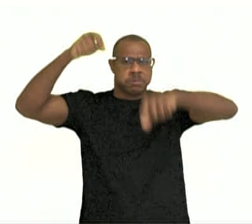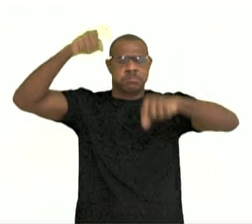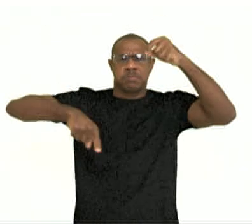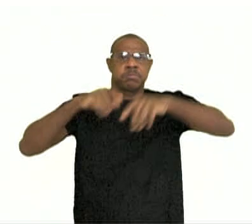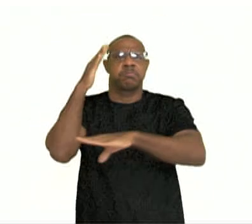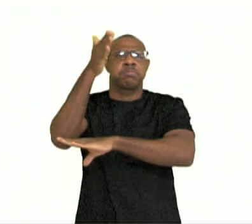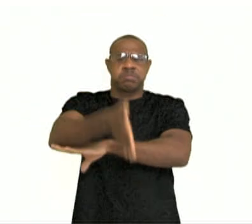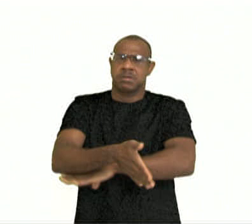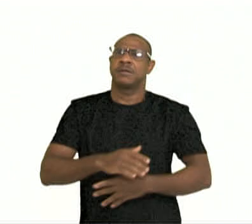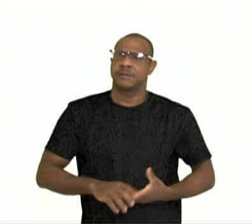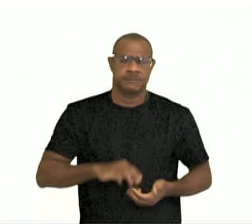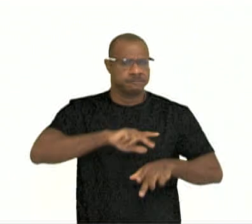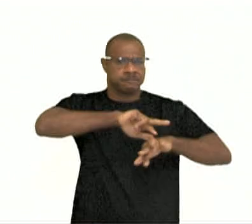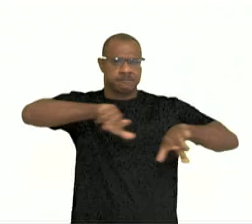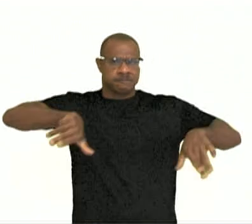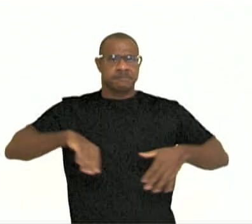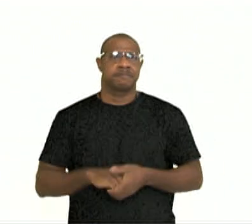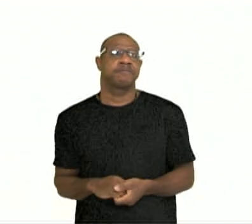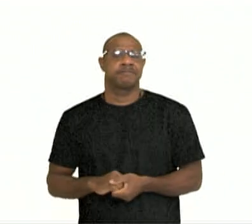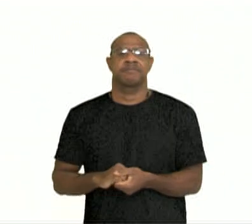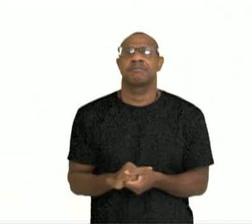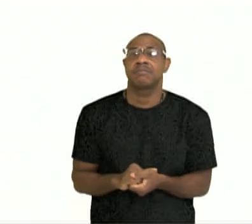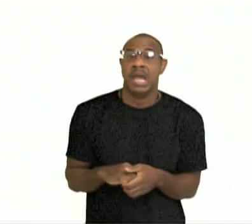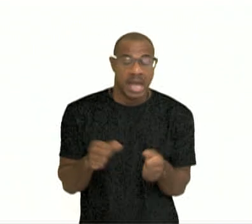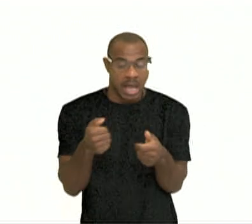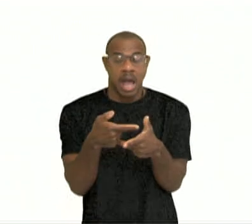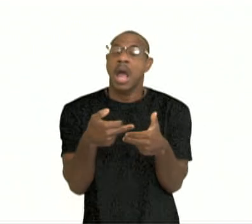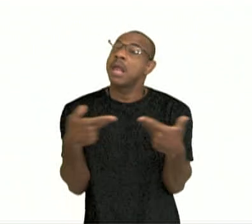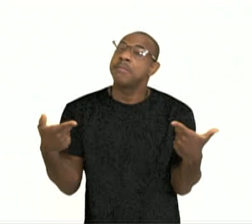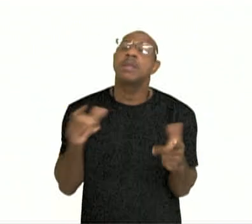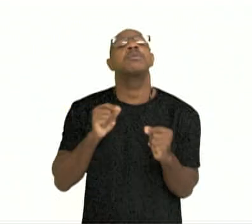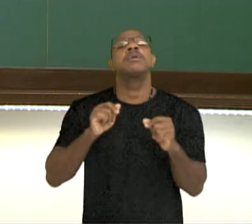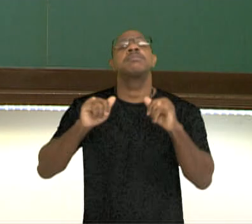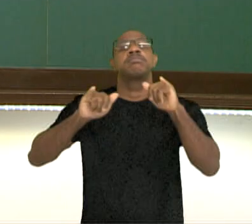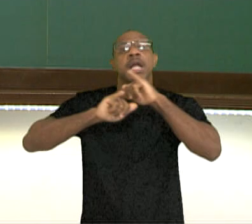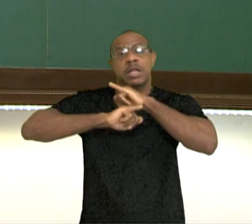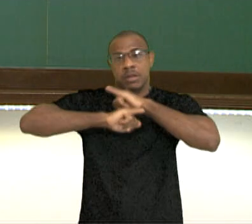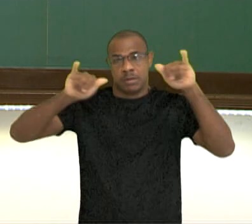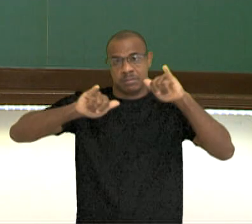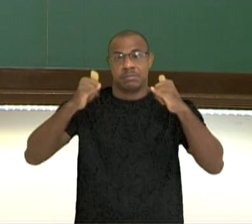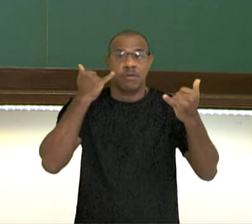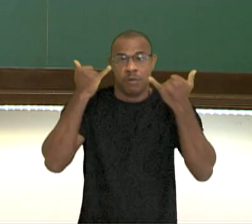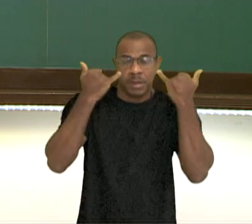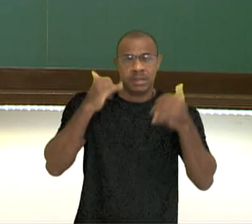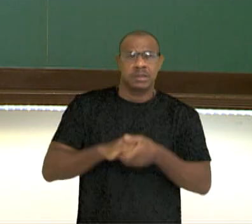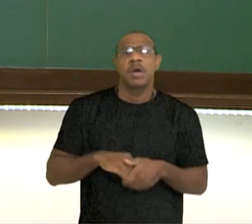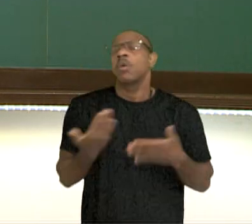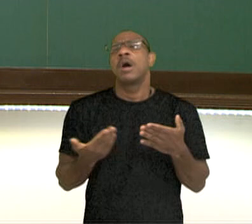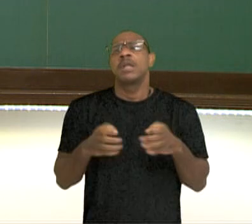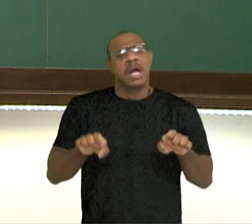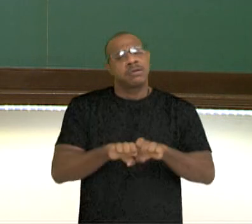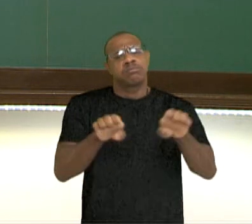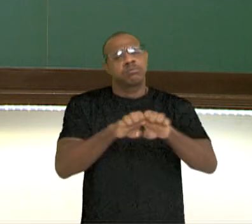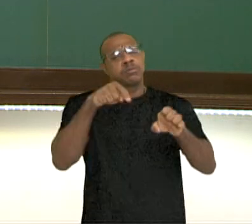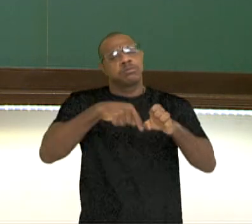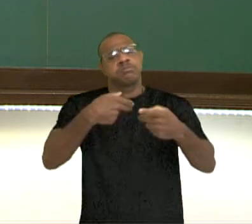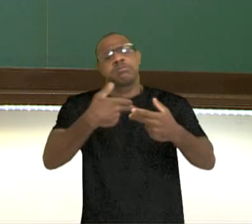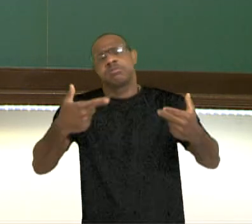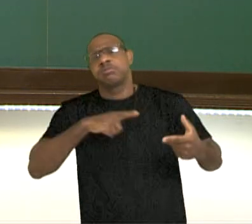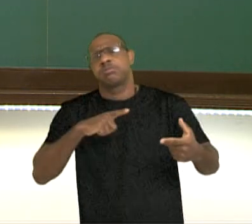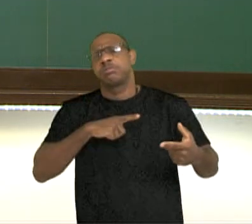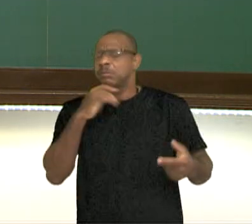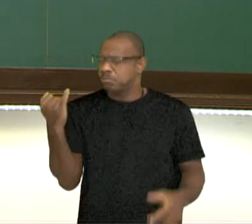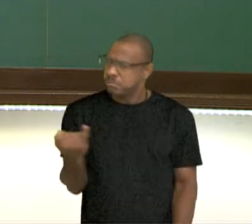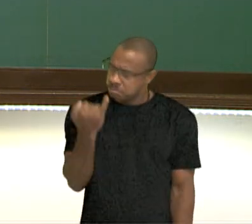Elementos da notícia. Vamos analisar e perceber quais são esses elementos que são tão importantes para compor